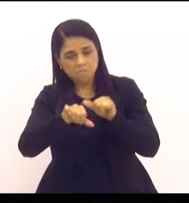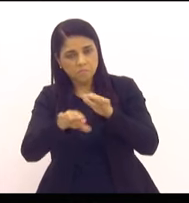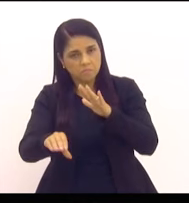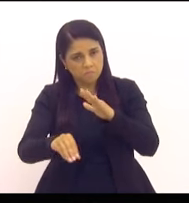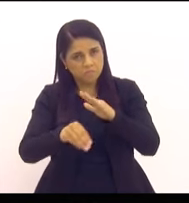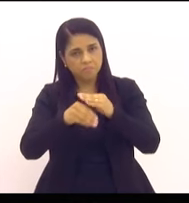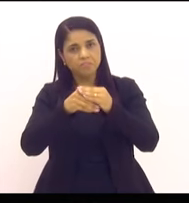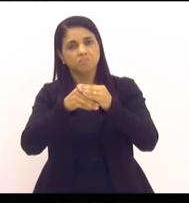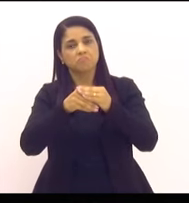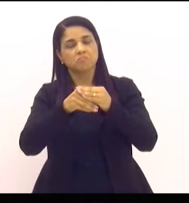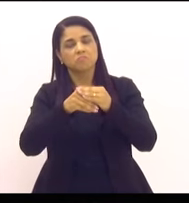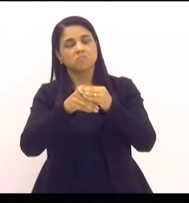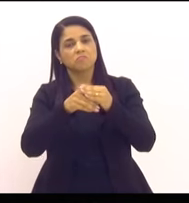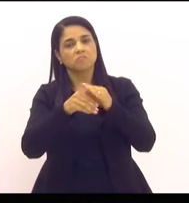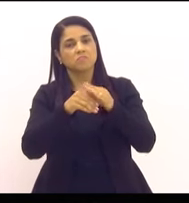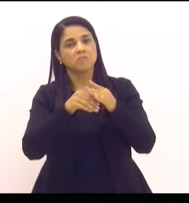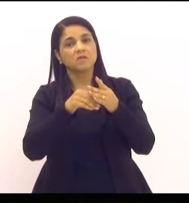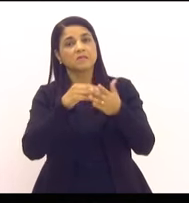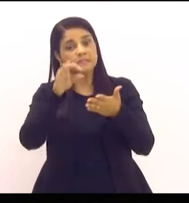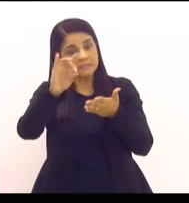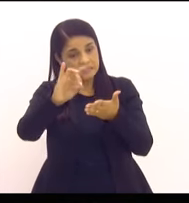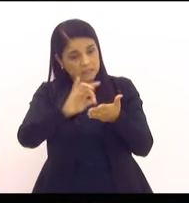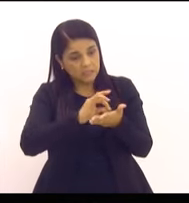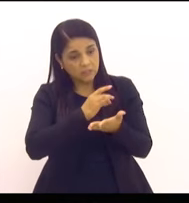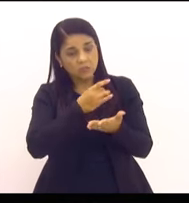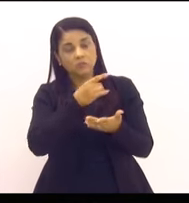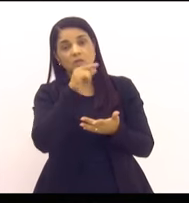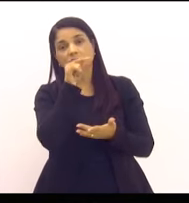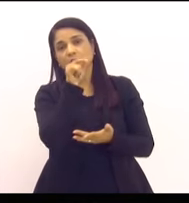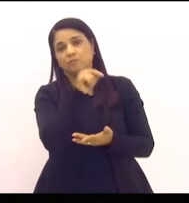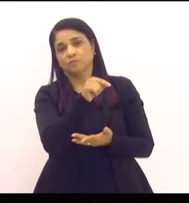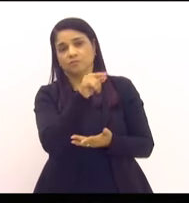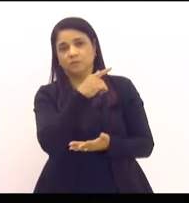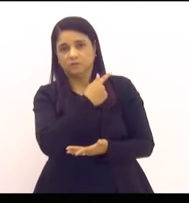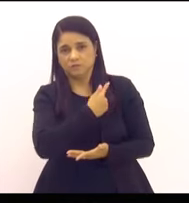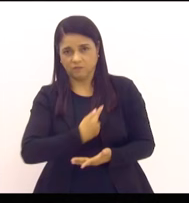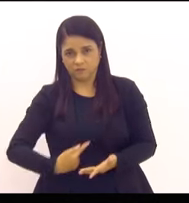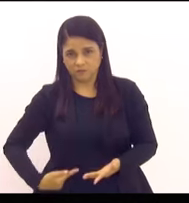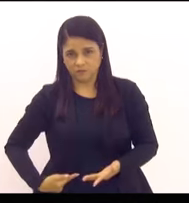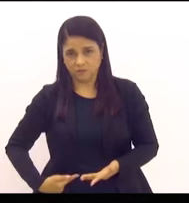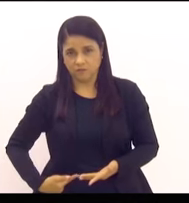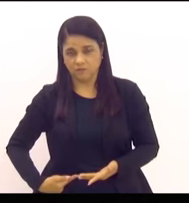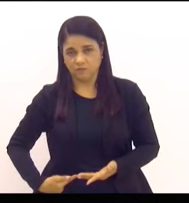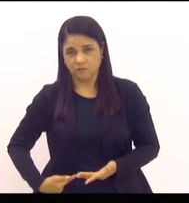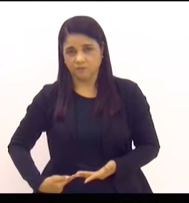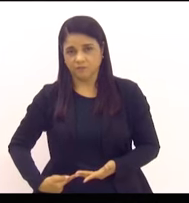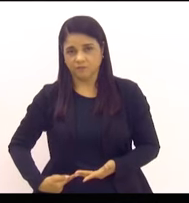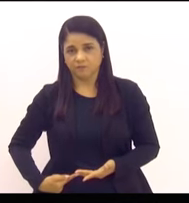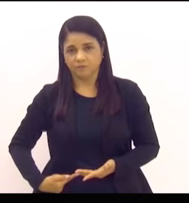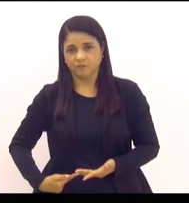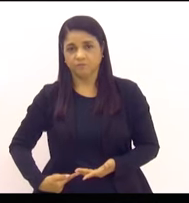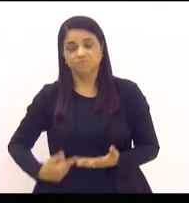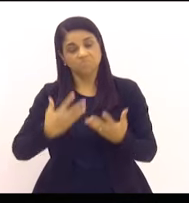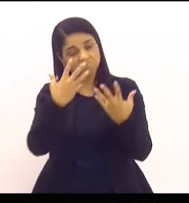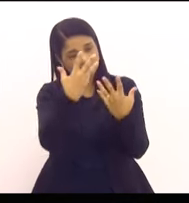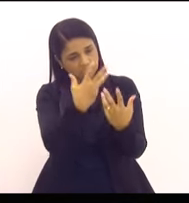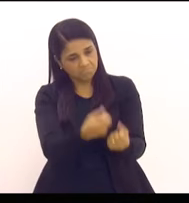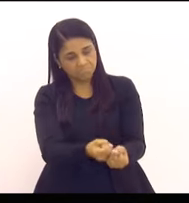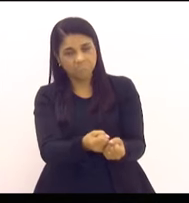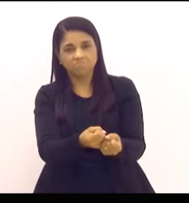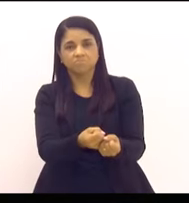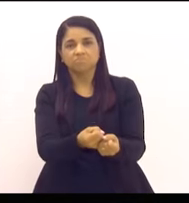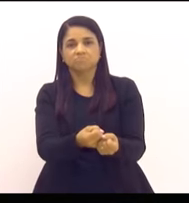esta casa, mas sancionado por Vossa Excelência. Então, Vossa Excelência assentiu